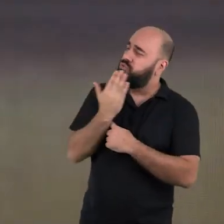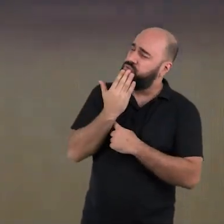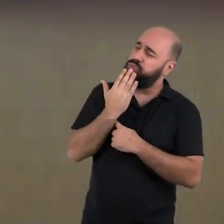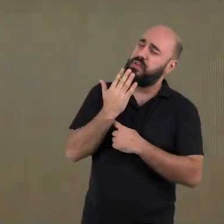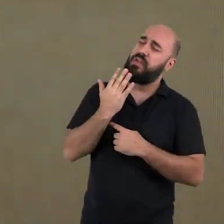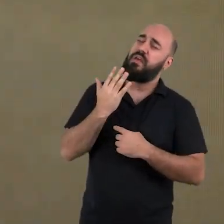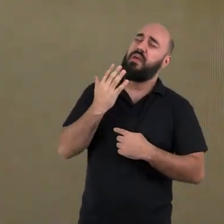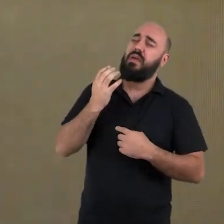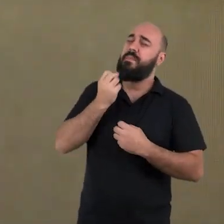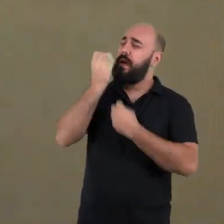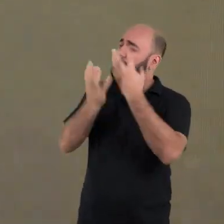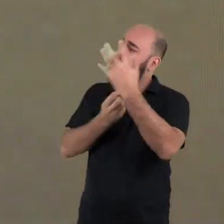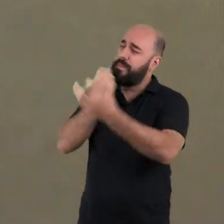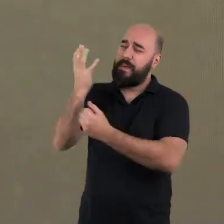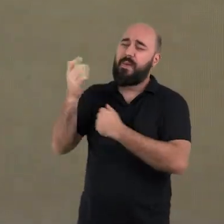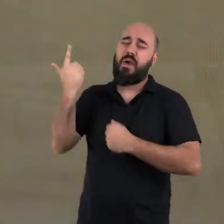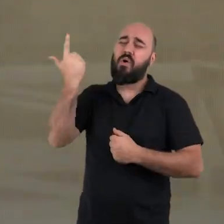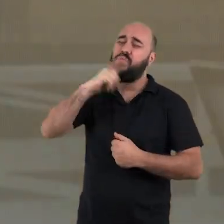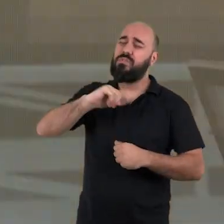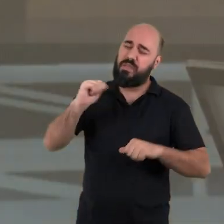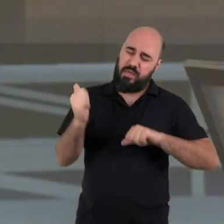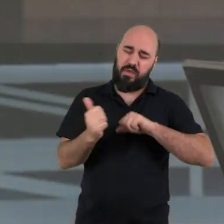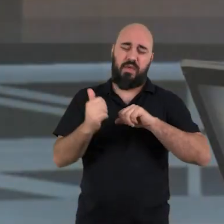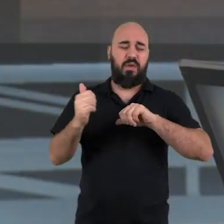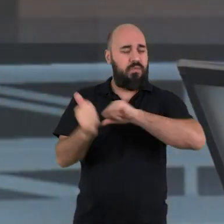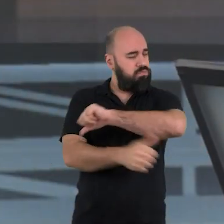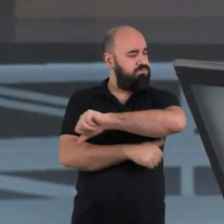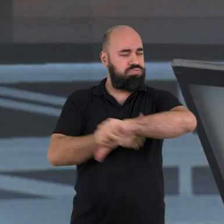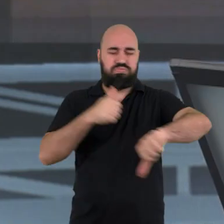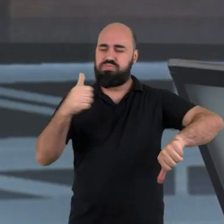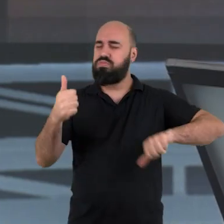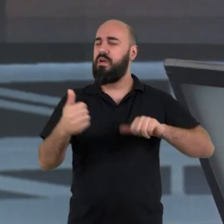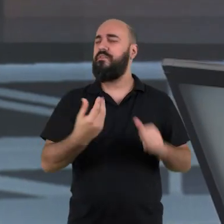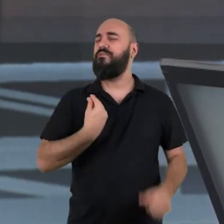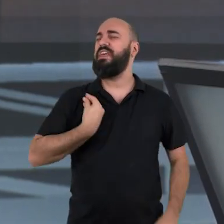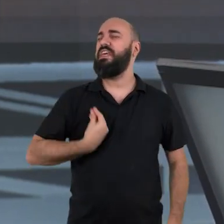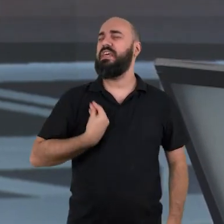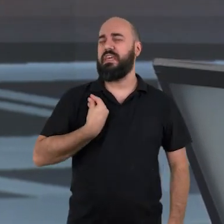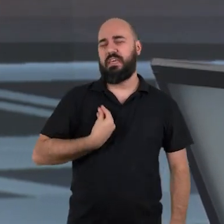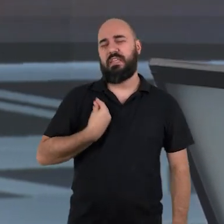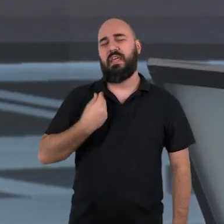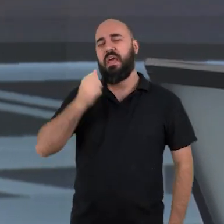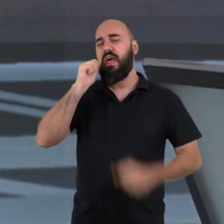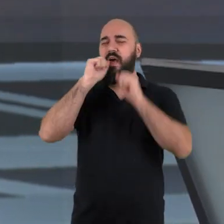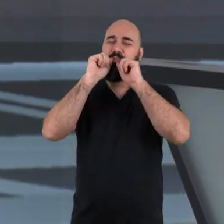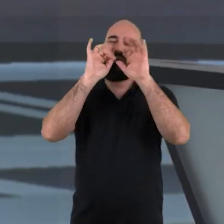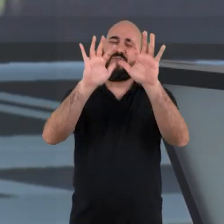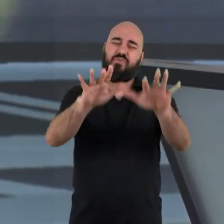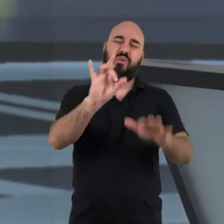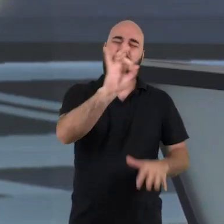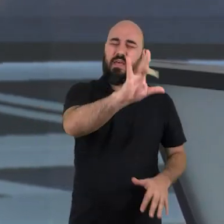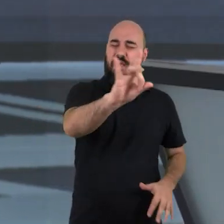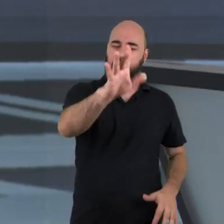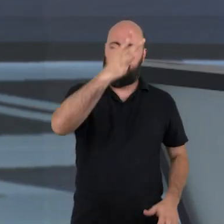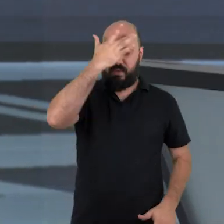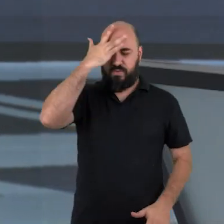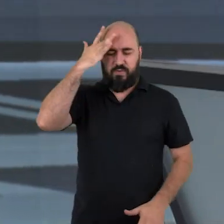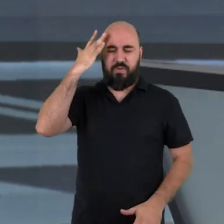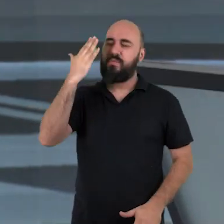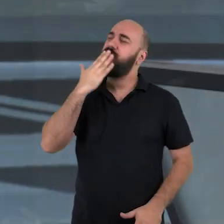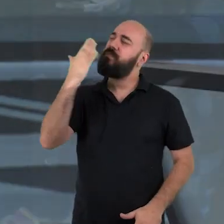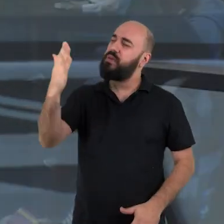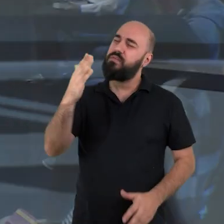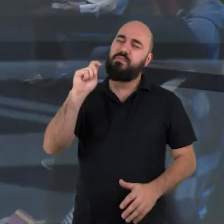purificados, para que sejamos restaurados, para que a nossa vida seja uma nova vida. Abençoa cada pessoa que ora comigo nesse momento,